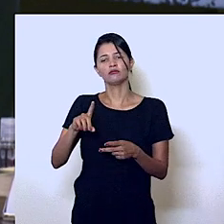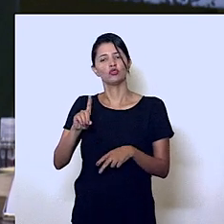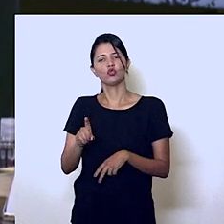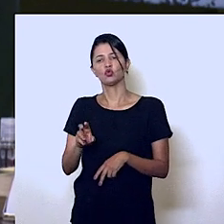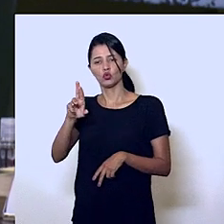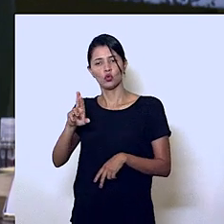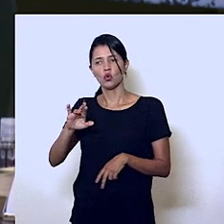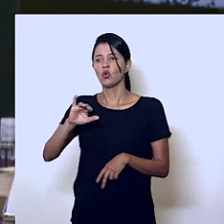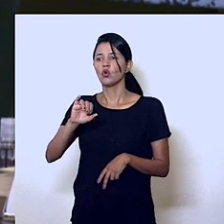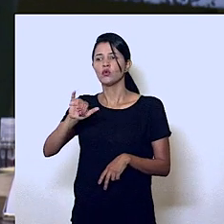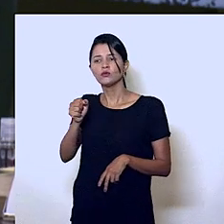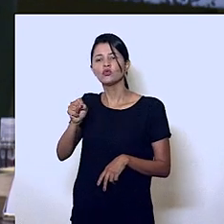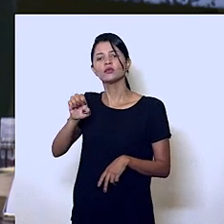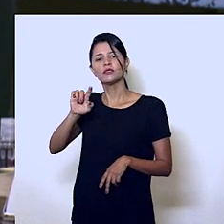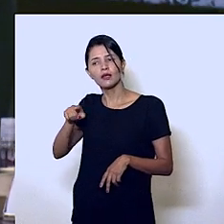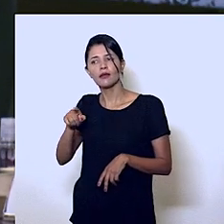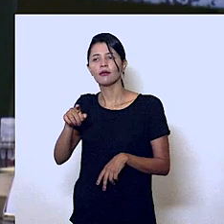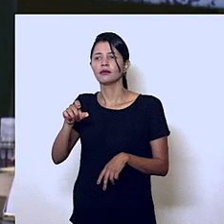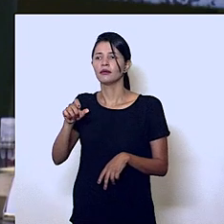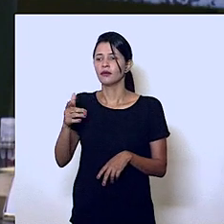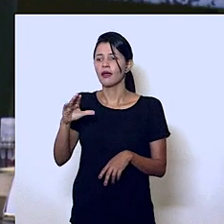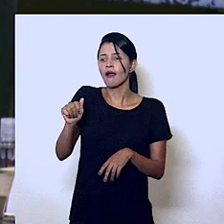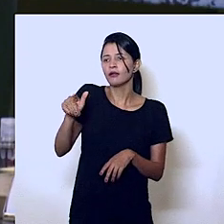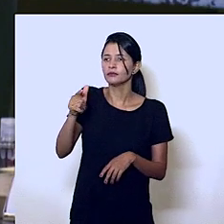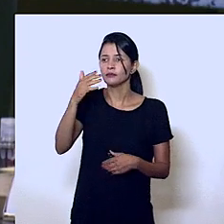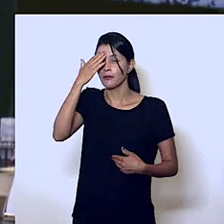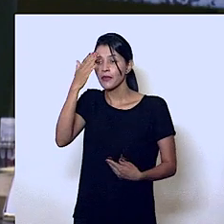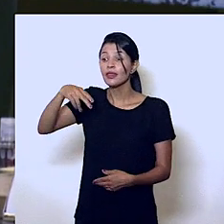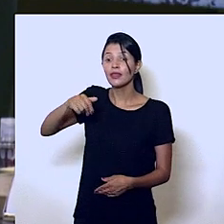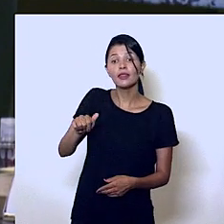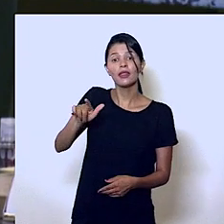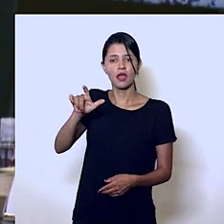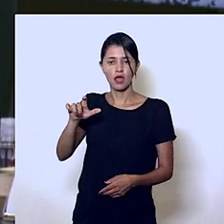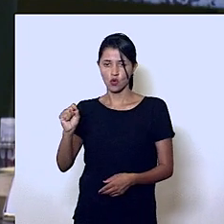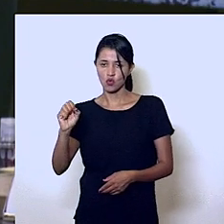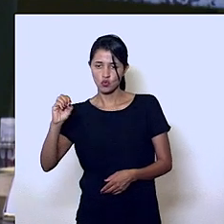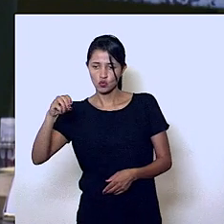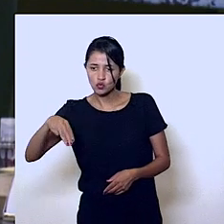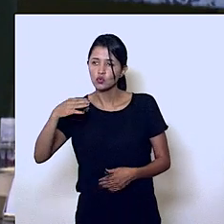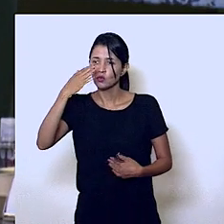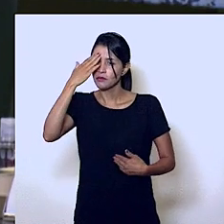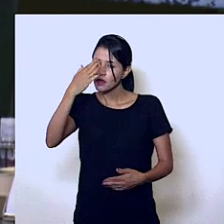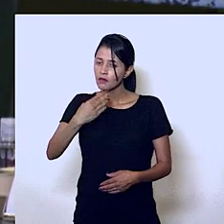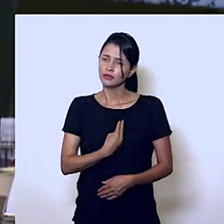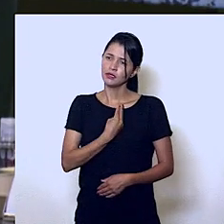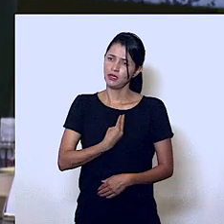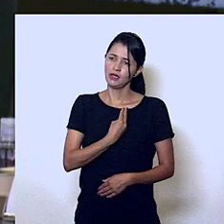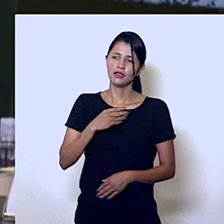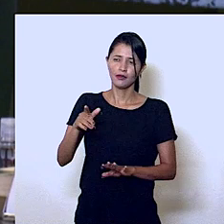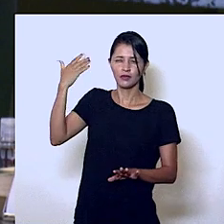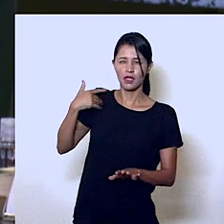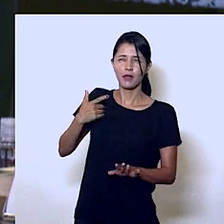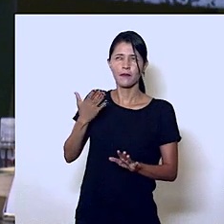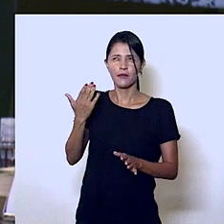coisa. Embaixador Gelson, muito obrigado pela presença de Vossa Excelência aqui, o senhor que eu, quando era terceiro secretário, e o senhor